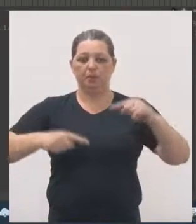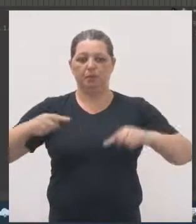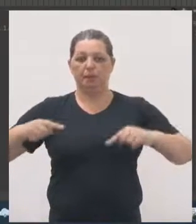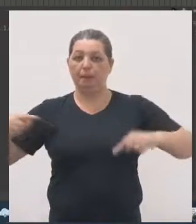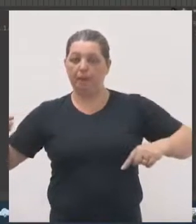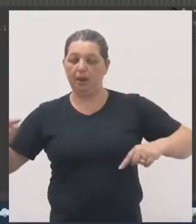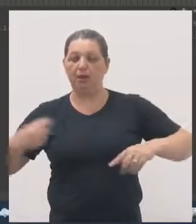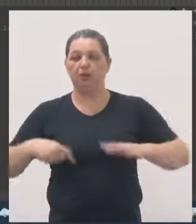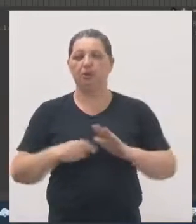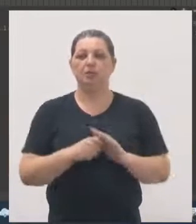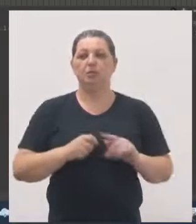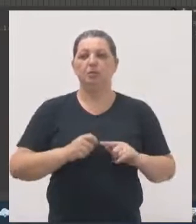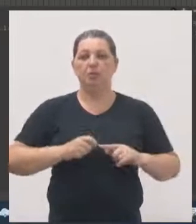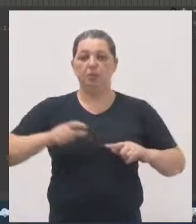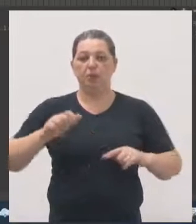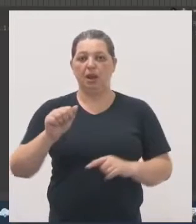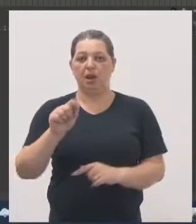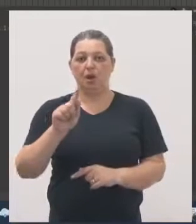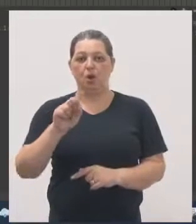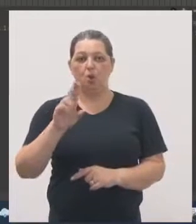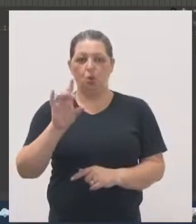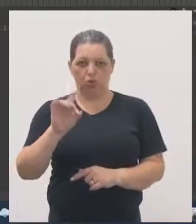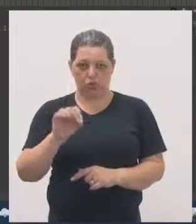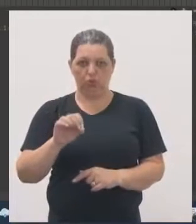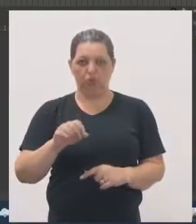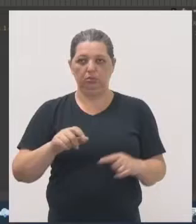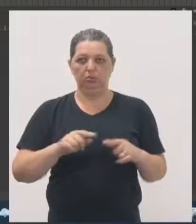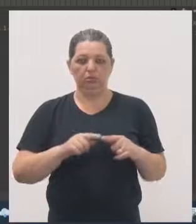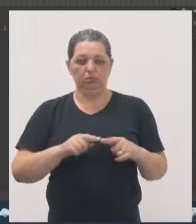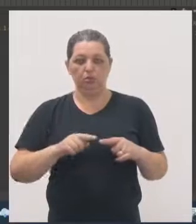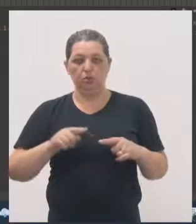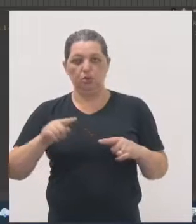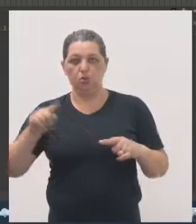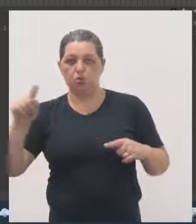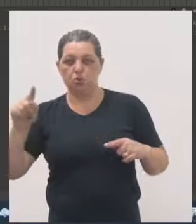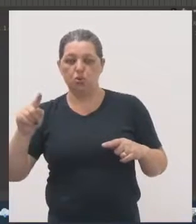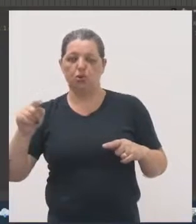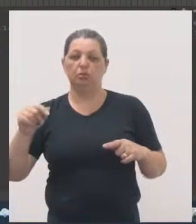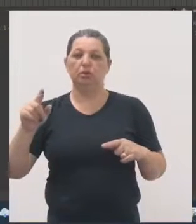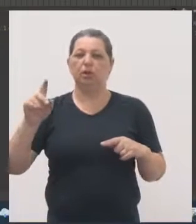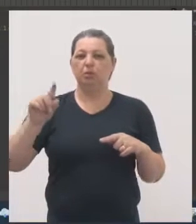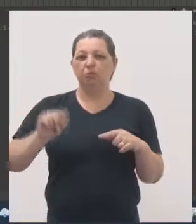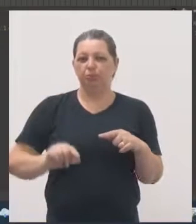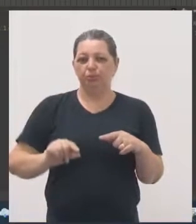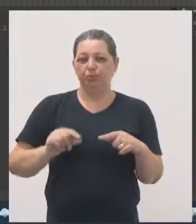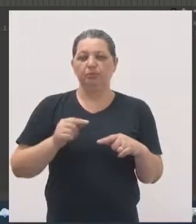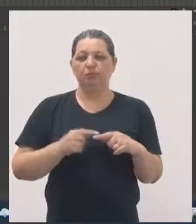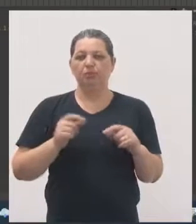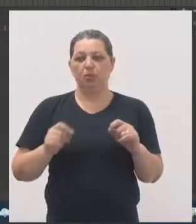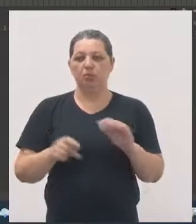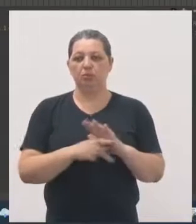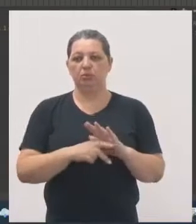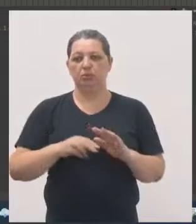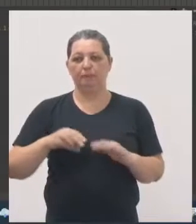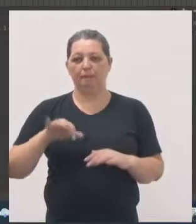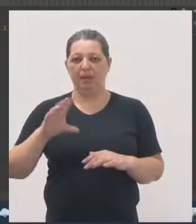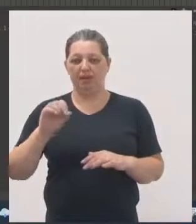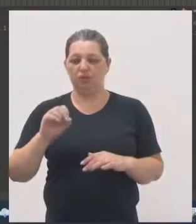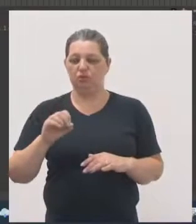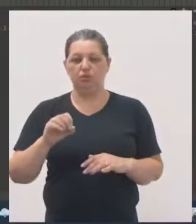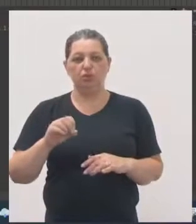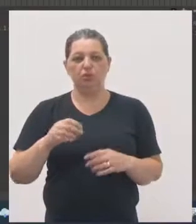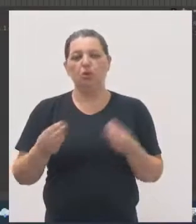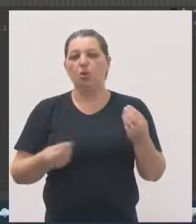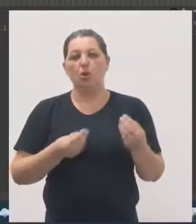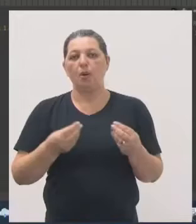o agudo. Eu aumento um pouco o agudo aqui. Ah, eu quero diminuir um pouco de médio. Ô, Giovanni, quando você vai fazendo isso, não tem como testar para